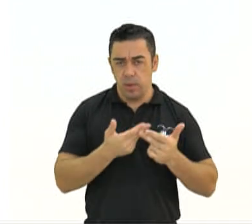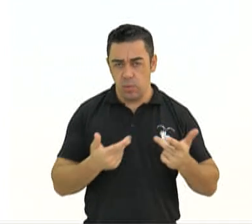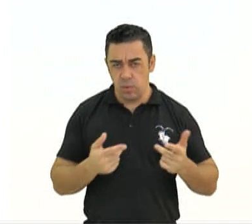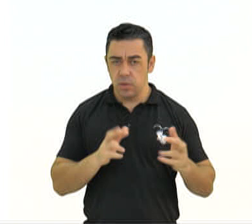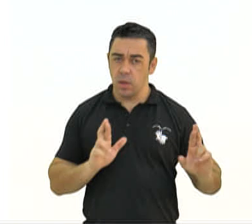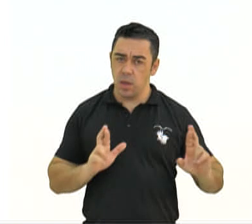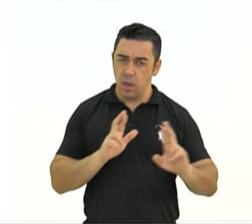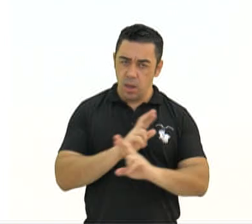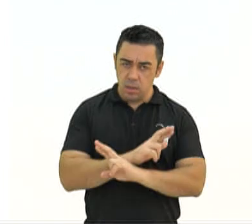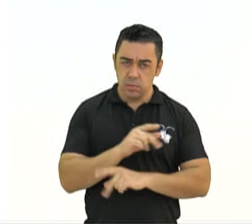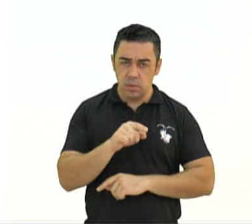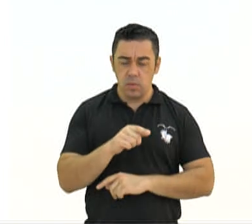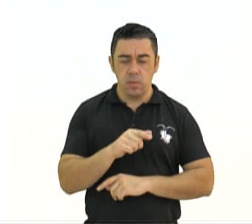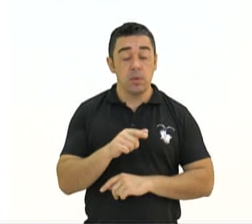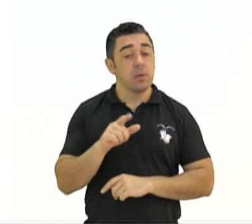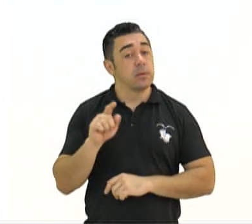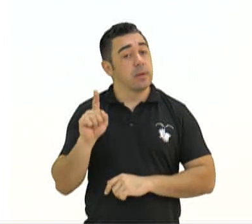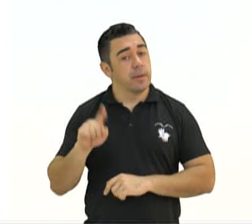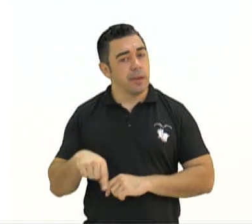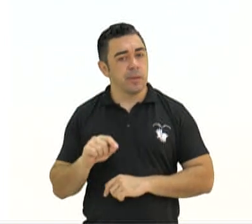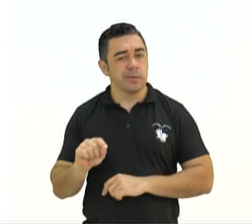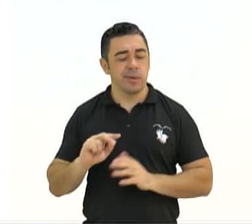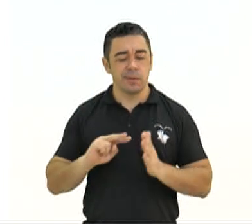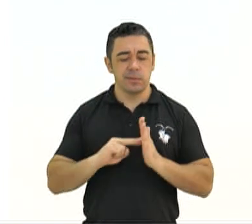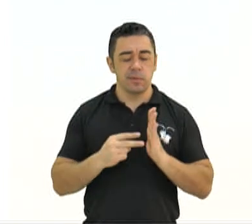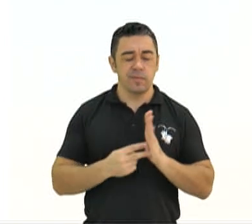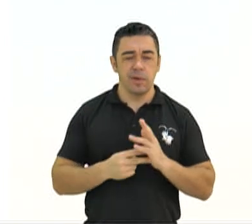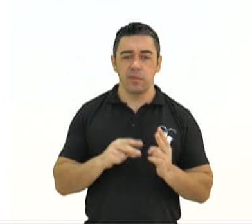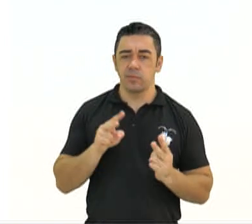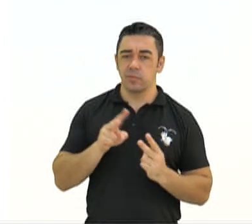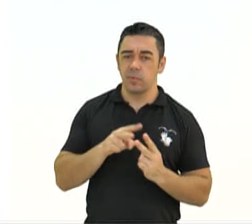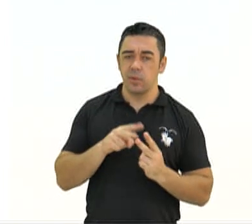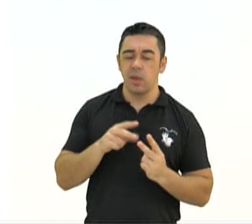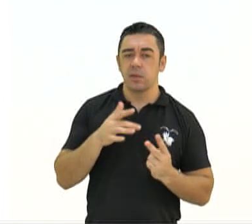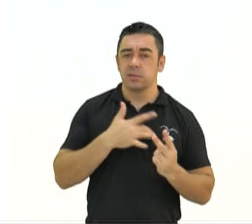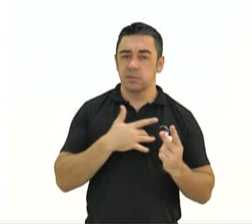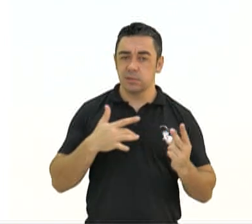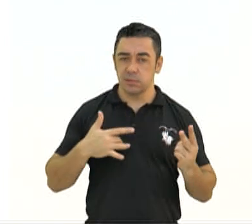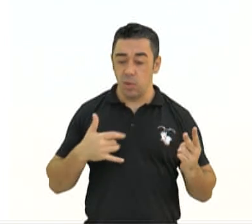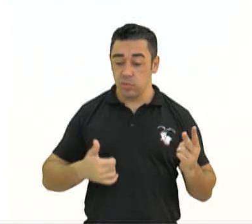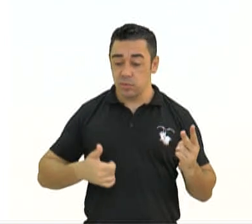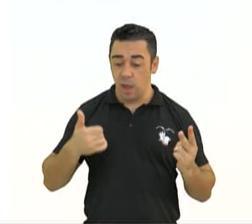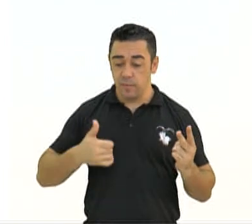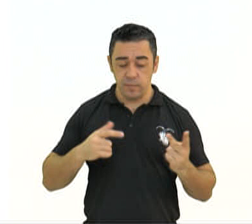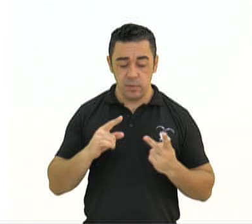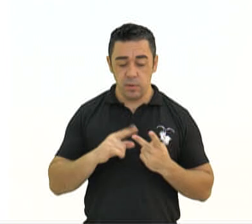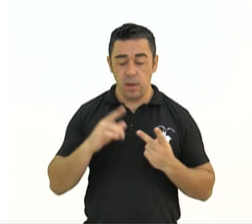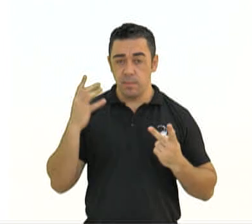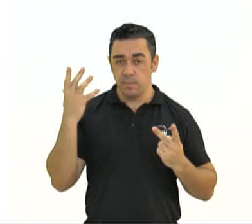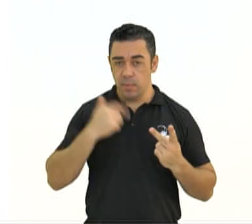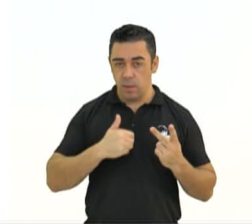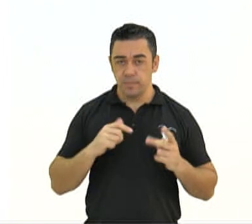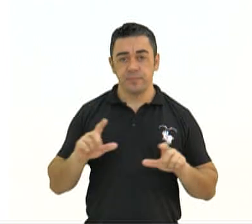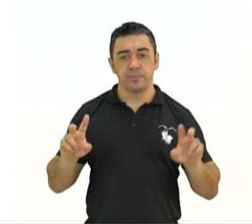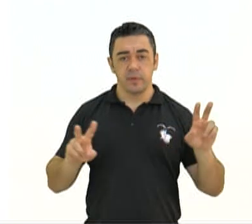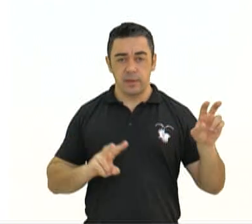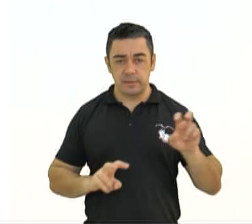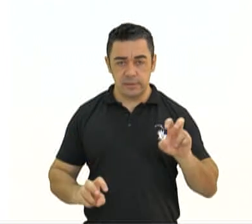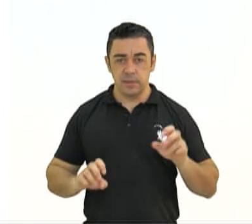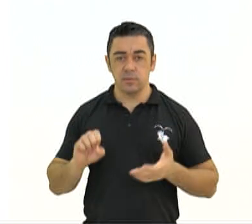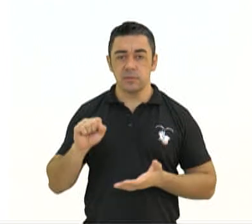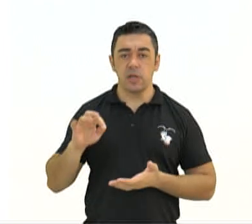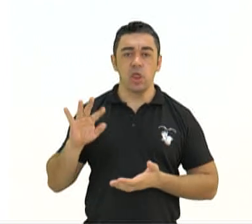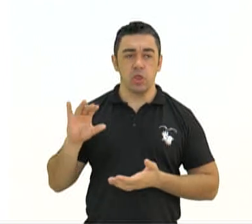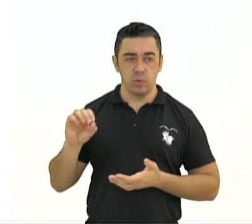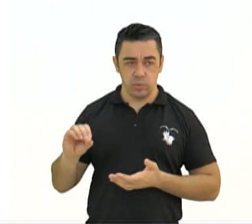associados, termina por adquirir o duplo significado de ser saudável e belo. Então, uma citação de Santos et al.